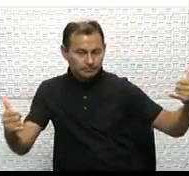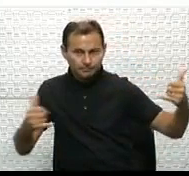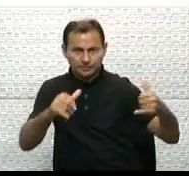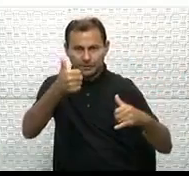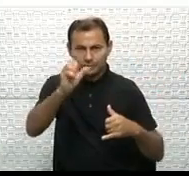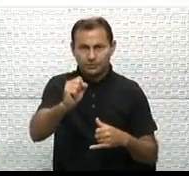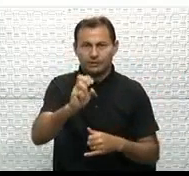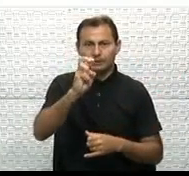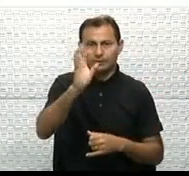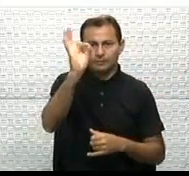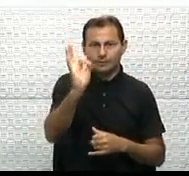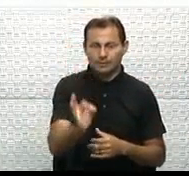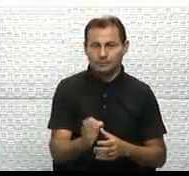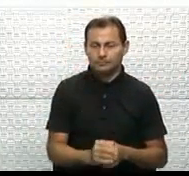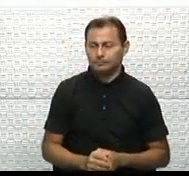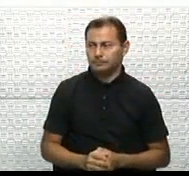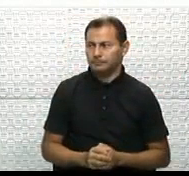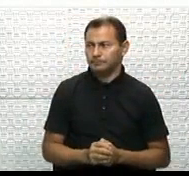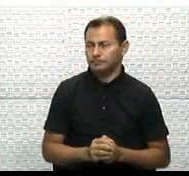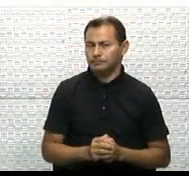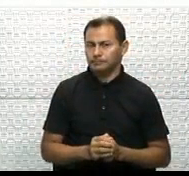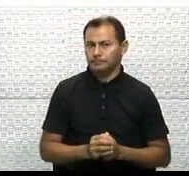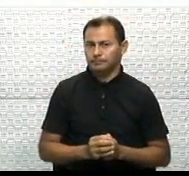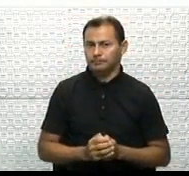coluna referente ao 5%.